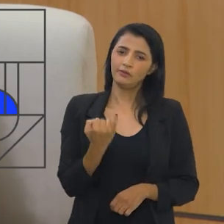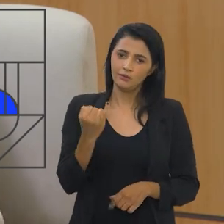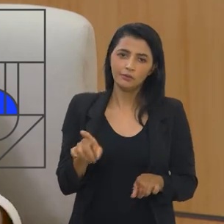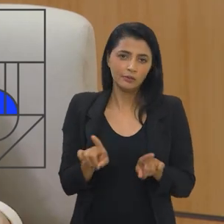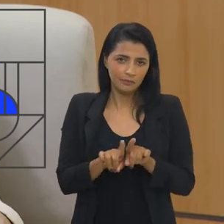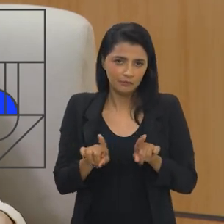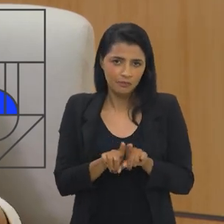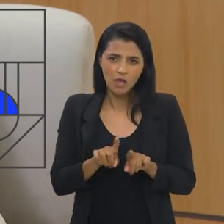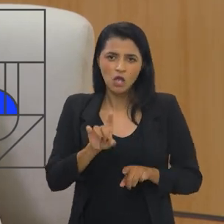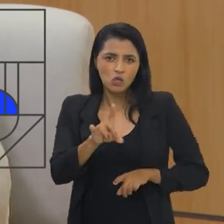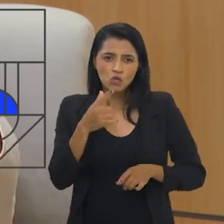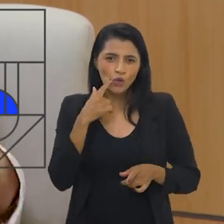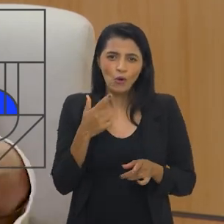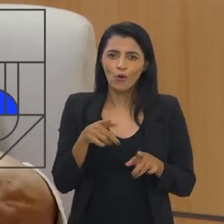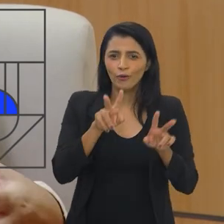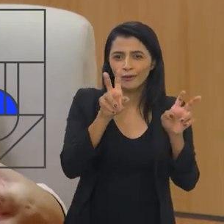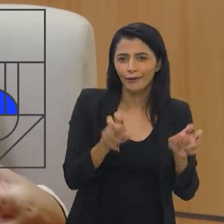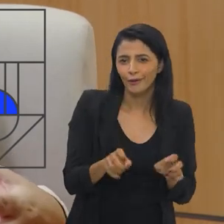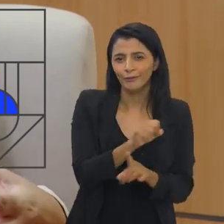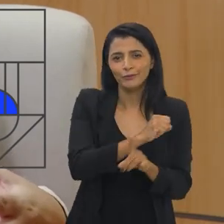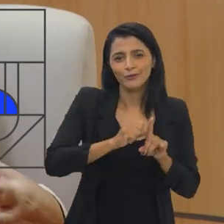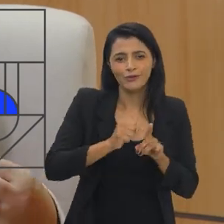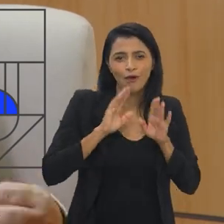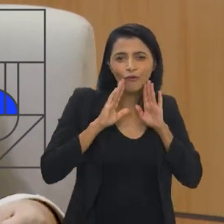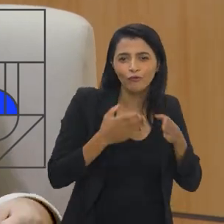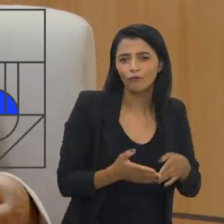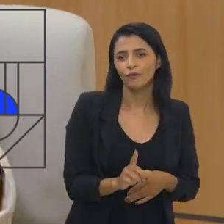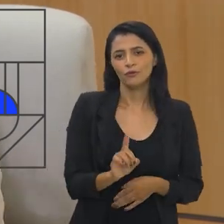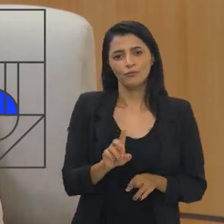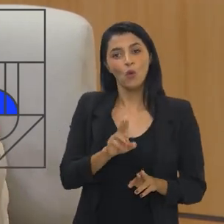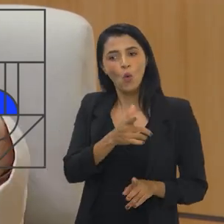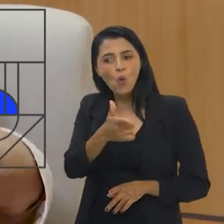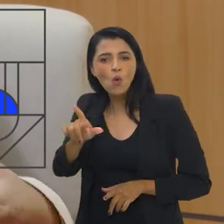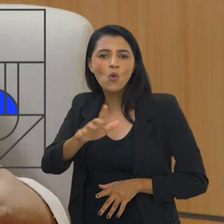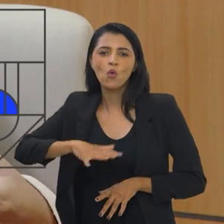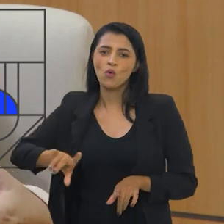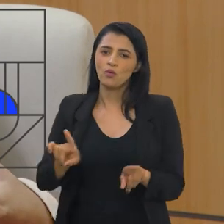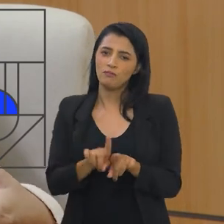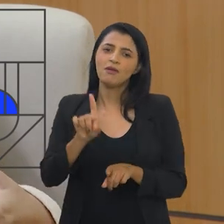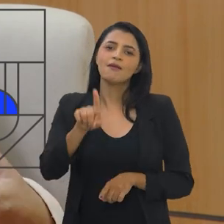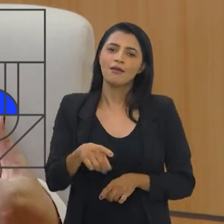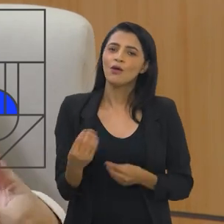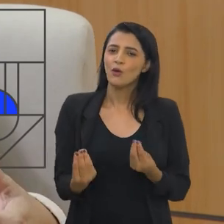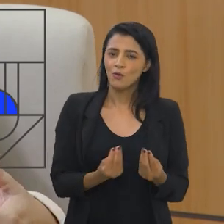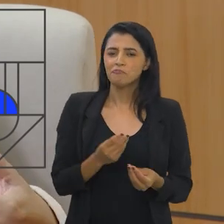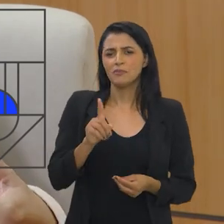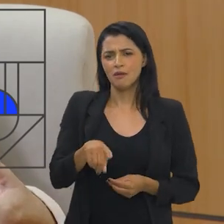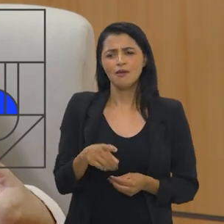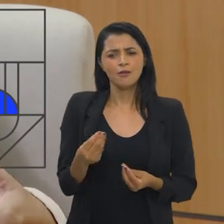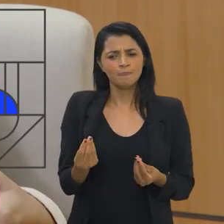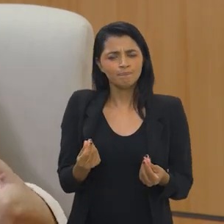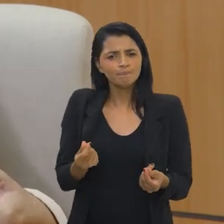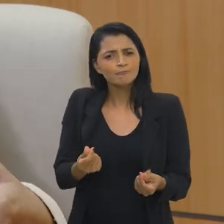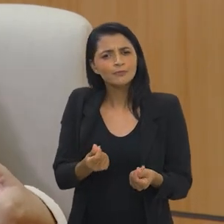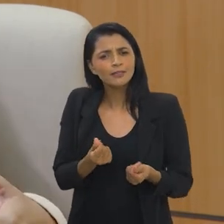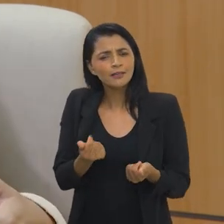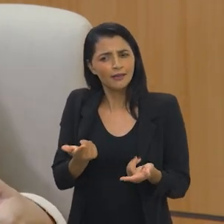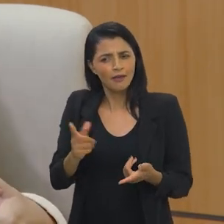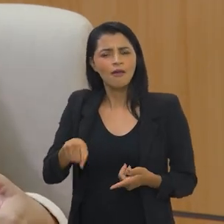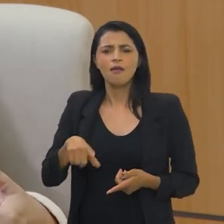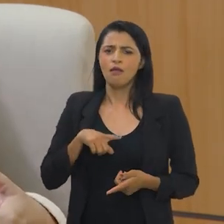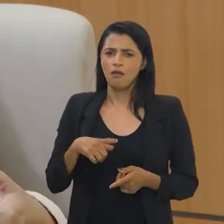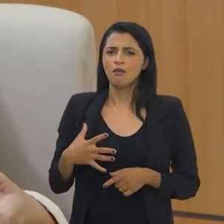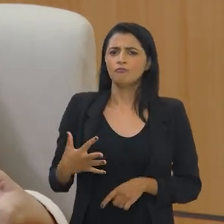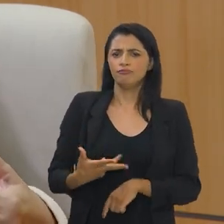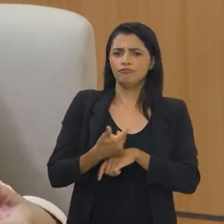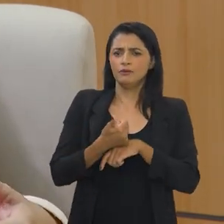fundamentais né que não é só a pasta social né então acho que isso é um grande